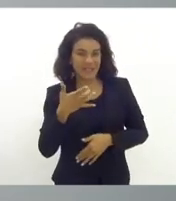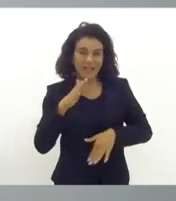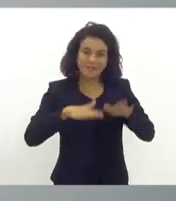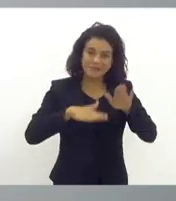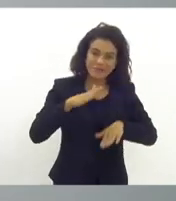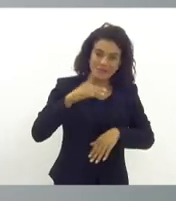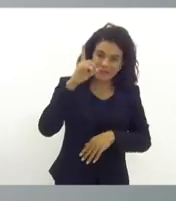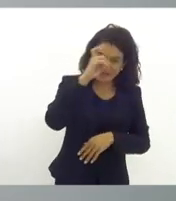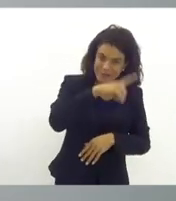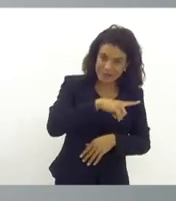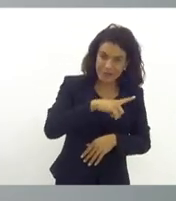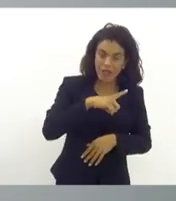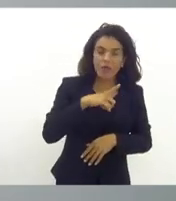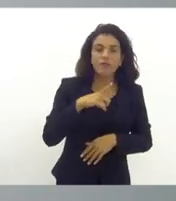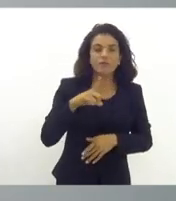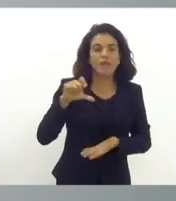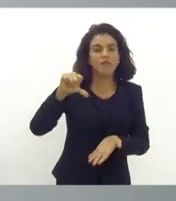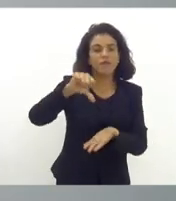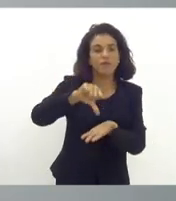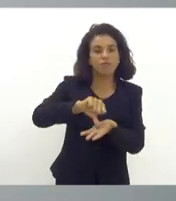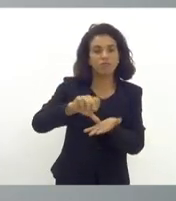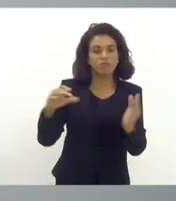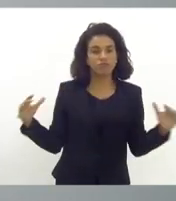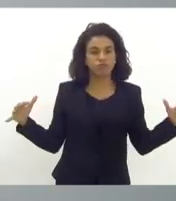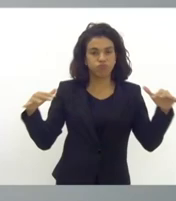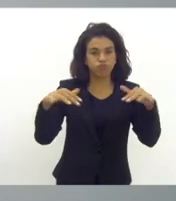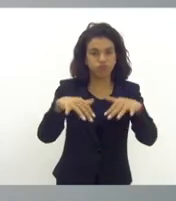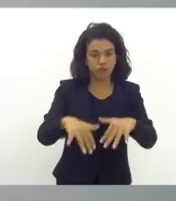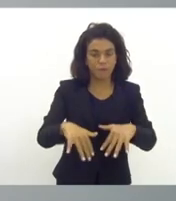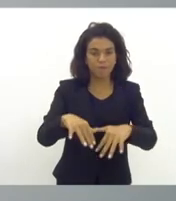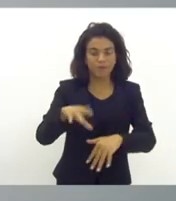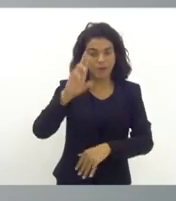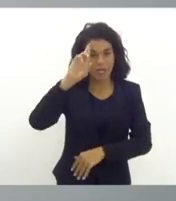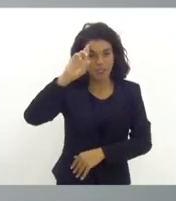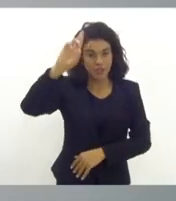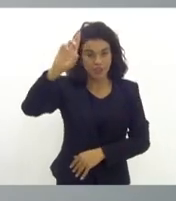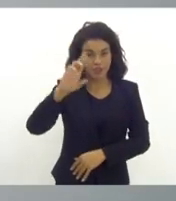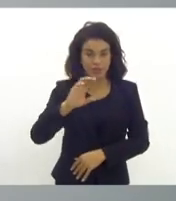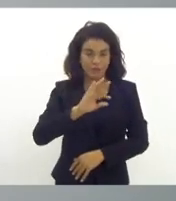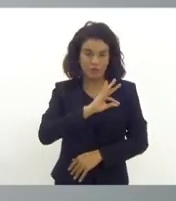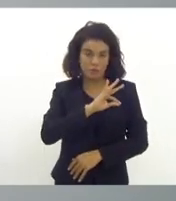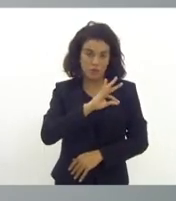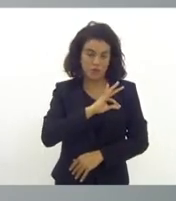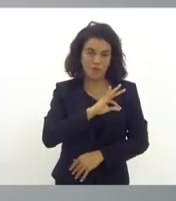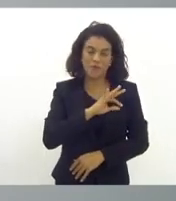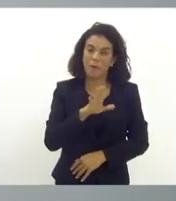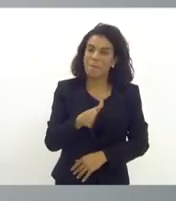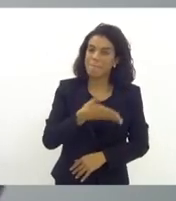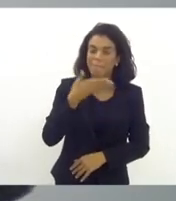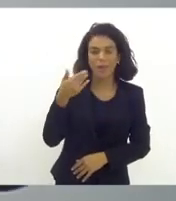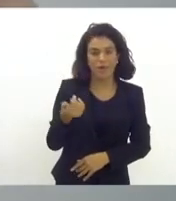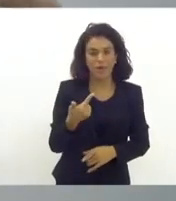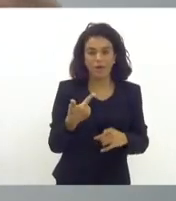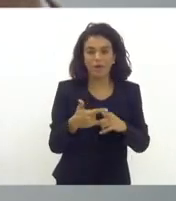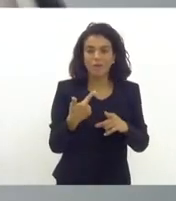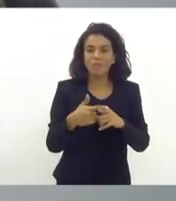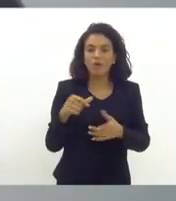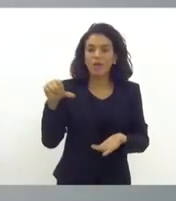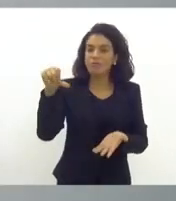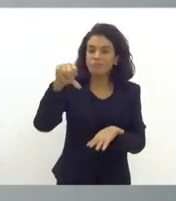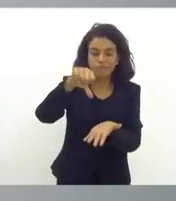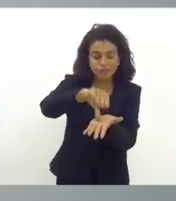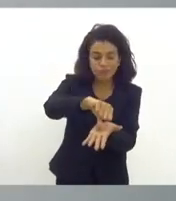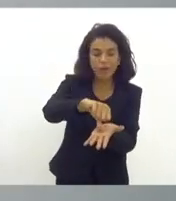houve até uma centralização dos pedidos lá na chefia de polícia ou que eu acho que até facilitou um pouco porque você centraliza